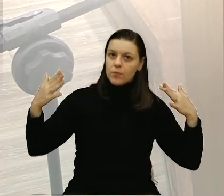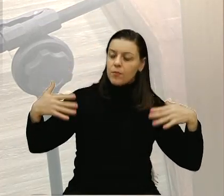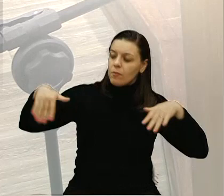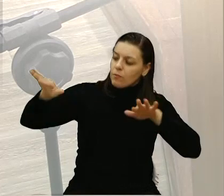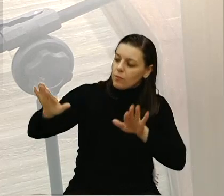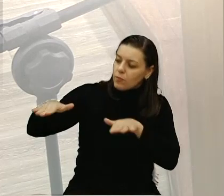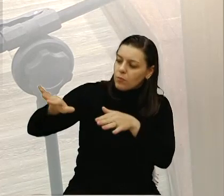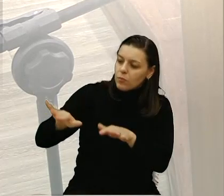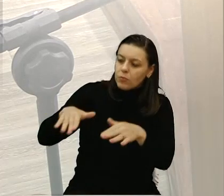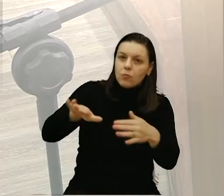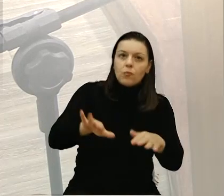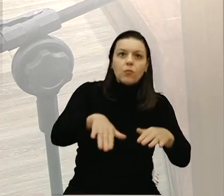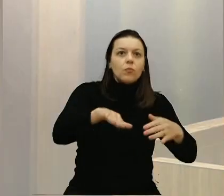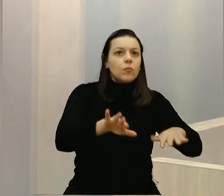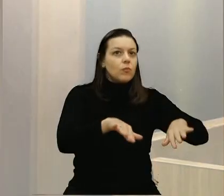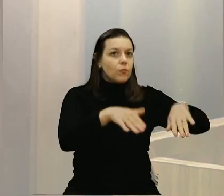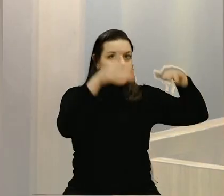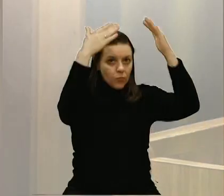mar,